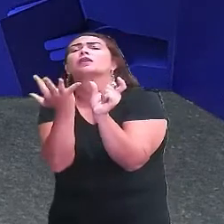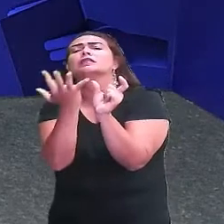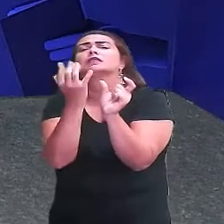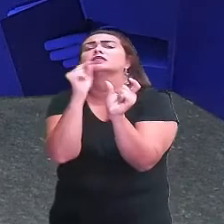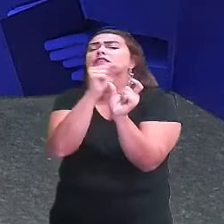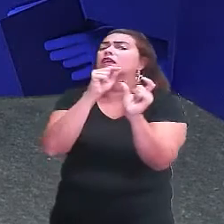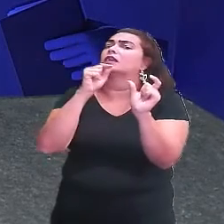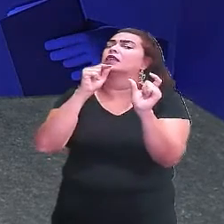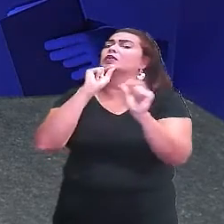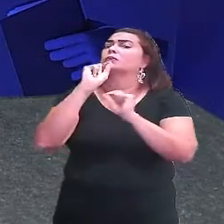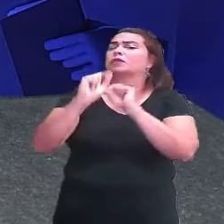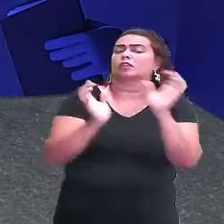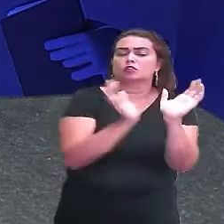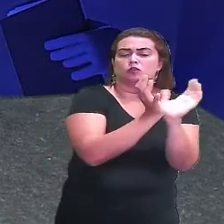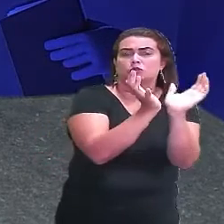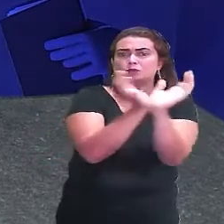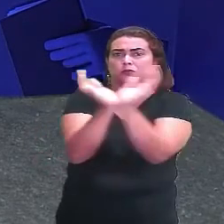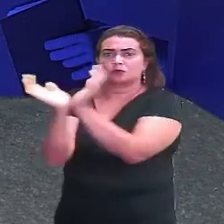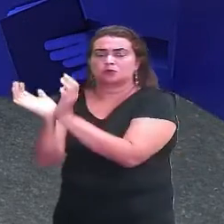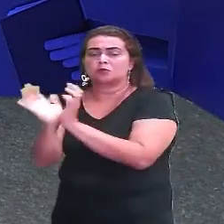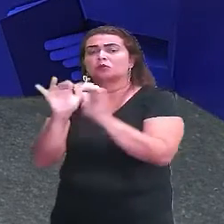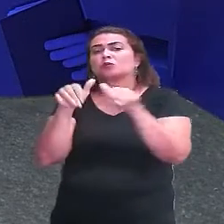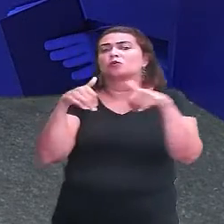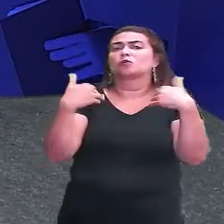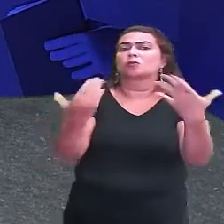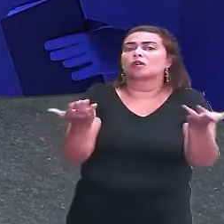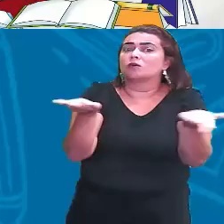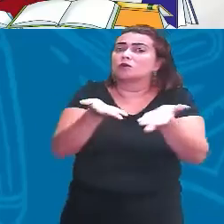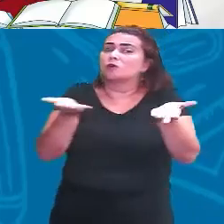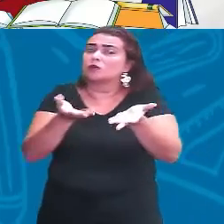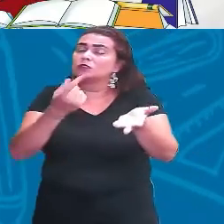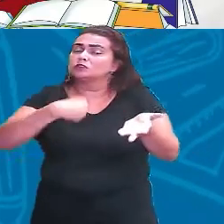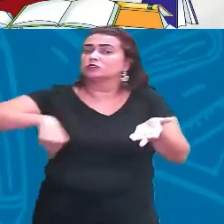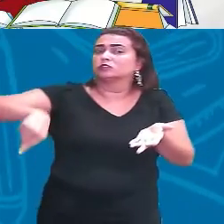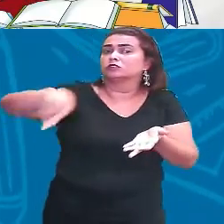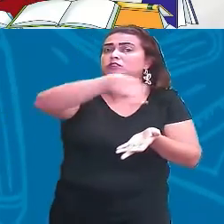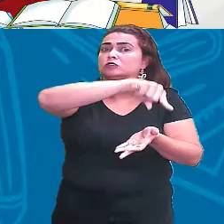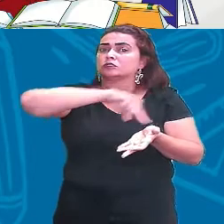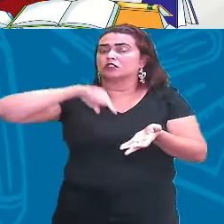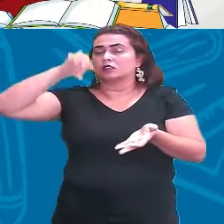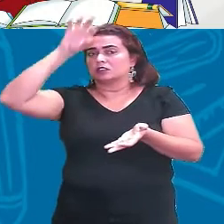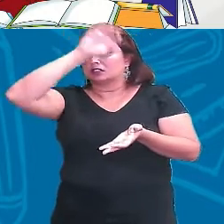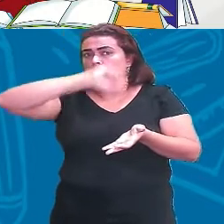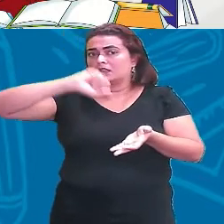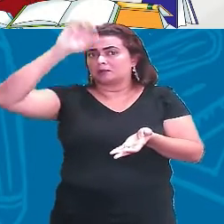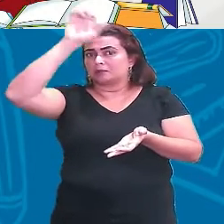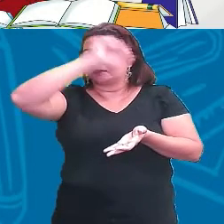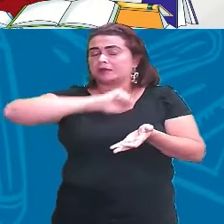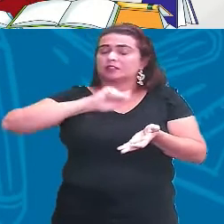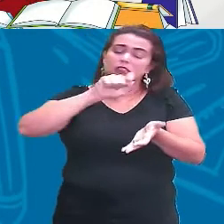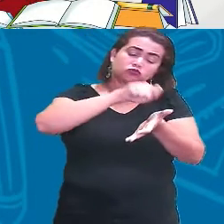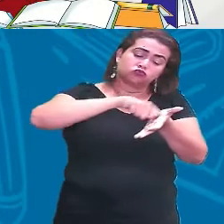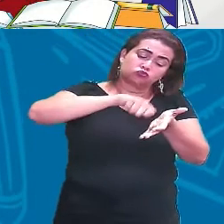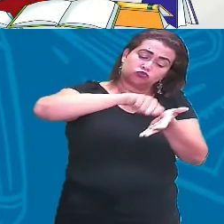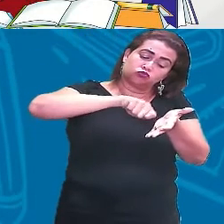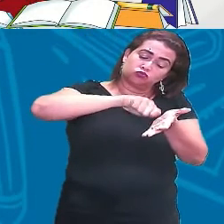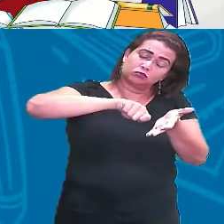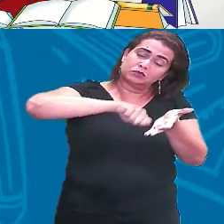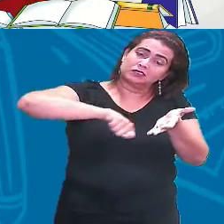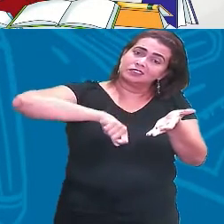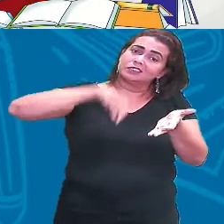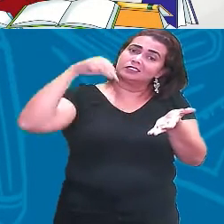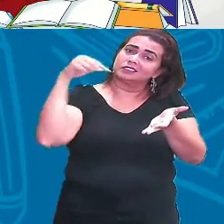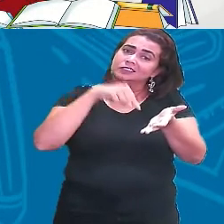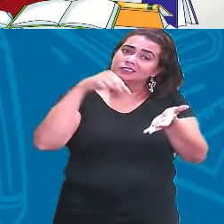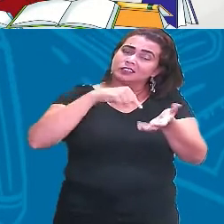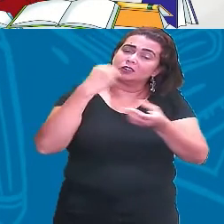hoje é justamente ter essa apropriação, tá? Do sistema de escrita, né? Do sistema